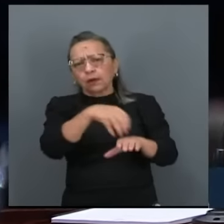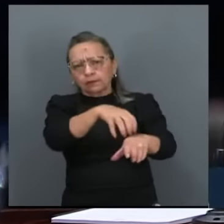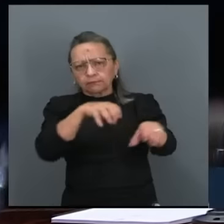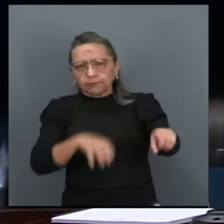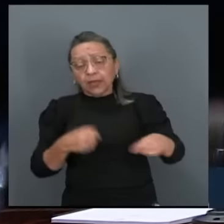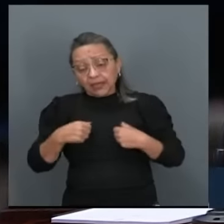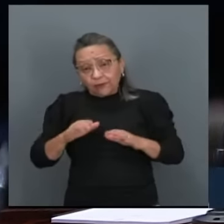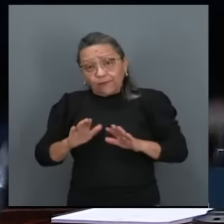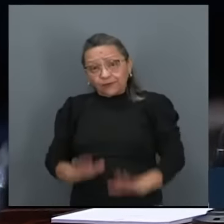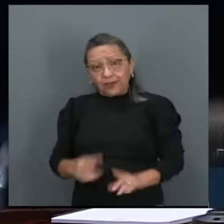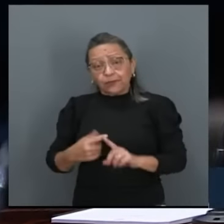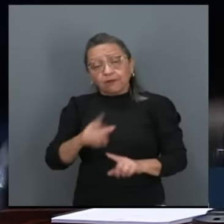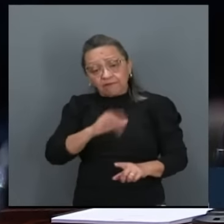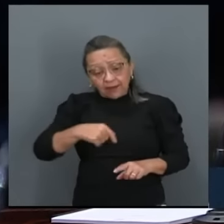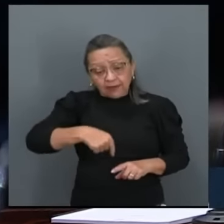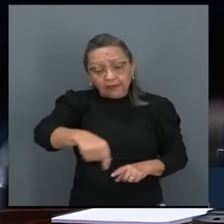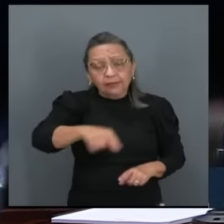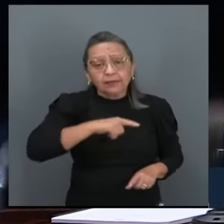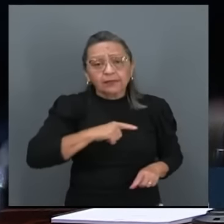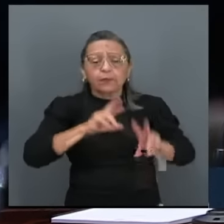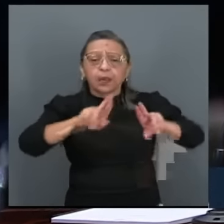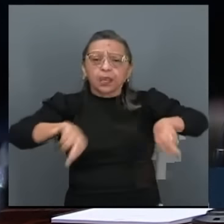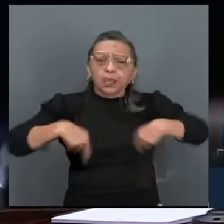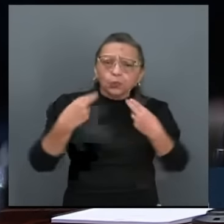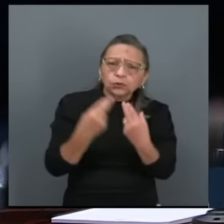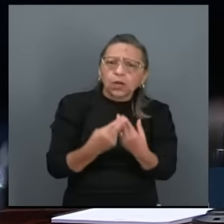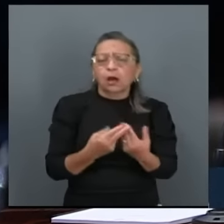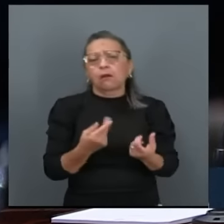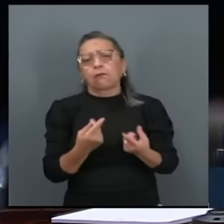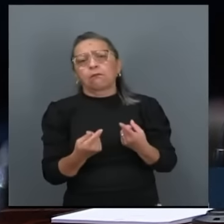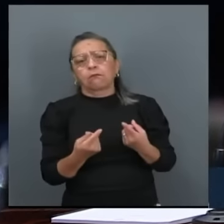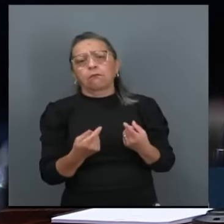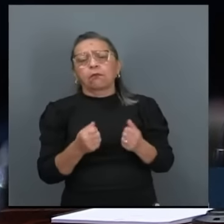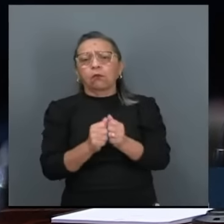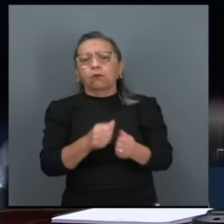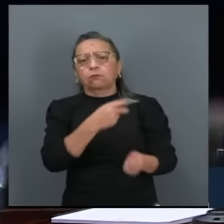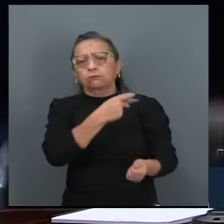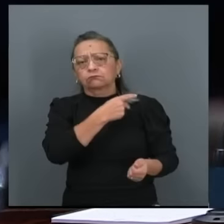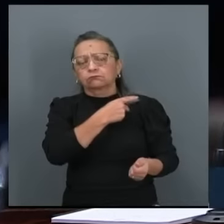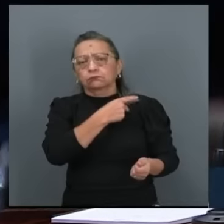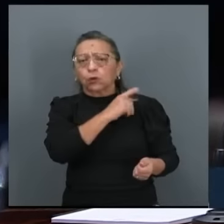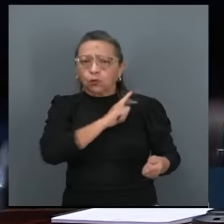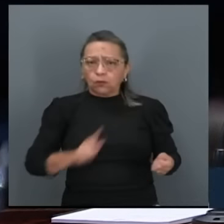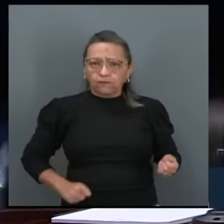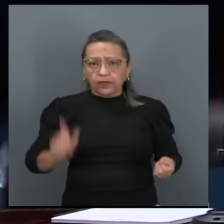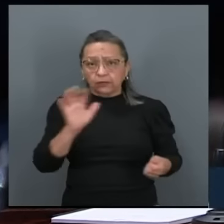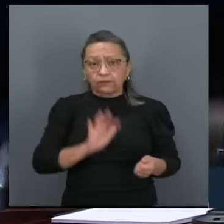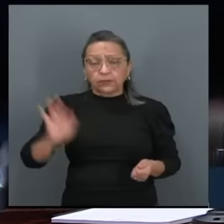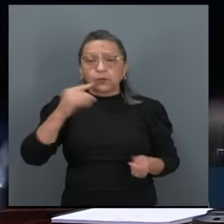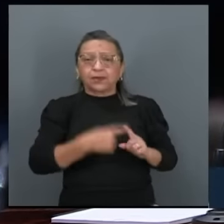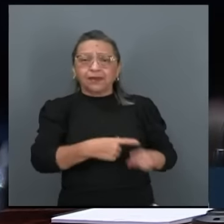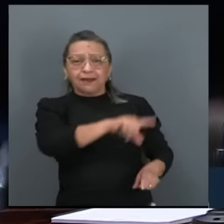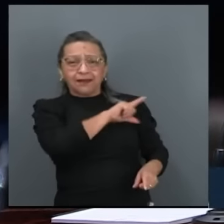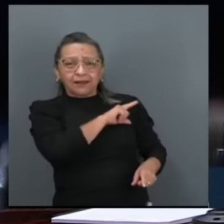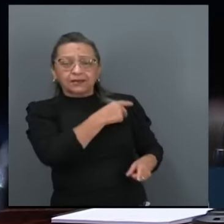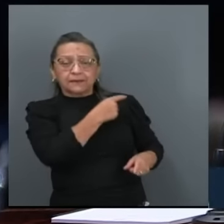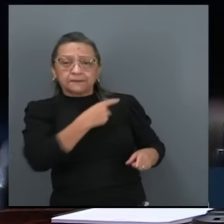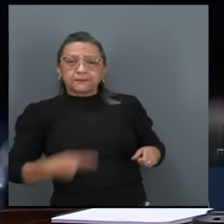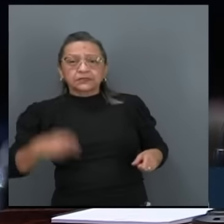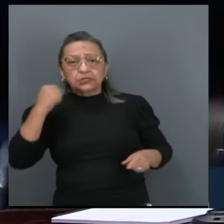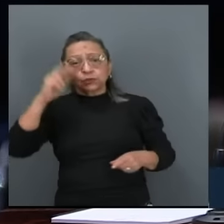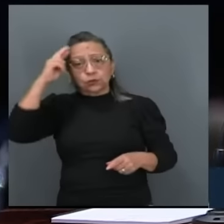teremos um diálogo construído pelo presidente Rodrigo Pacheco e pelo líder